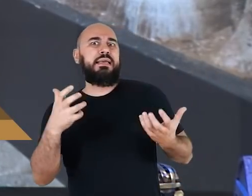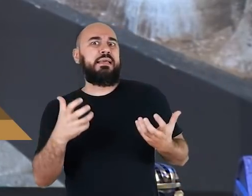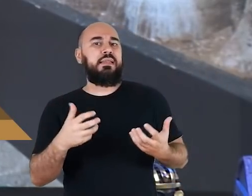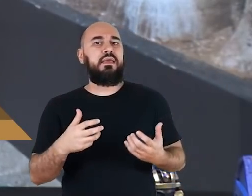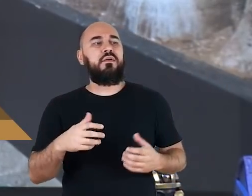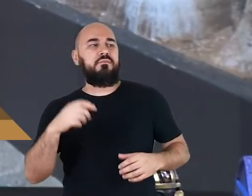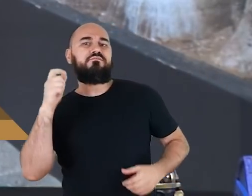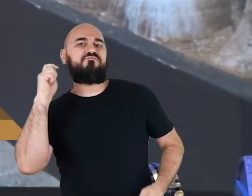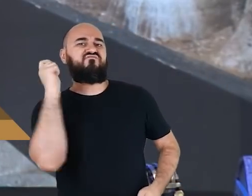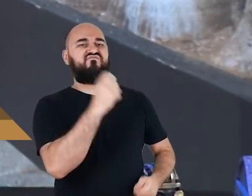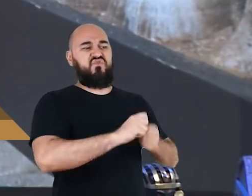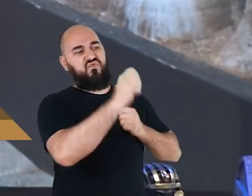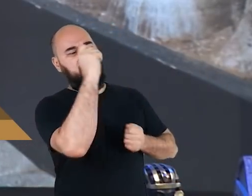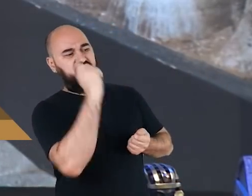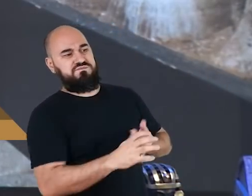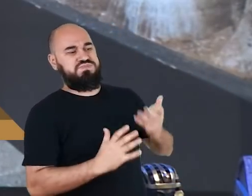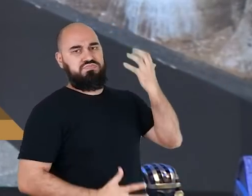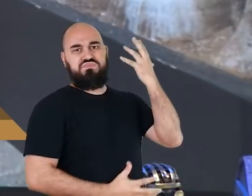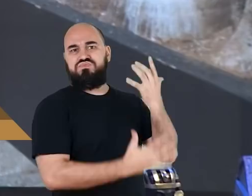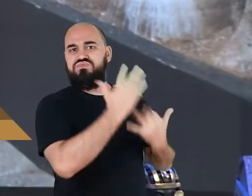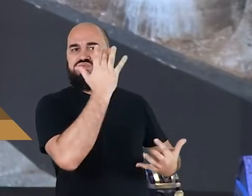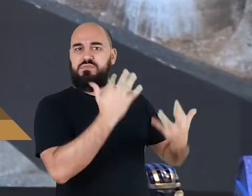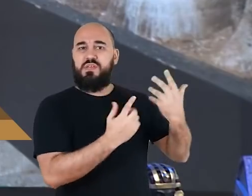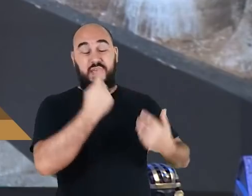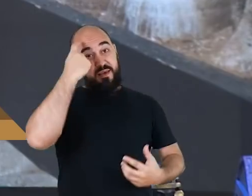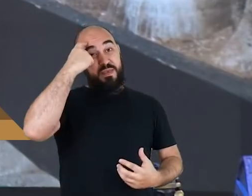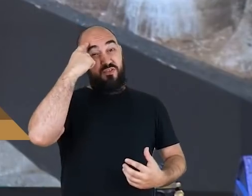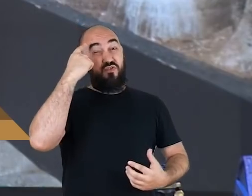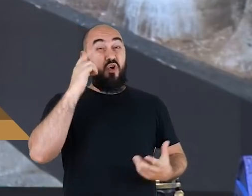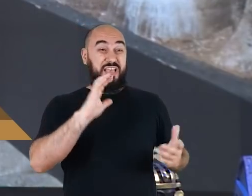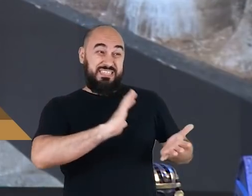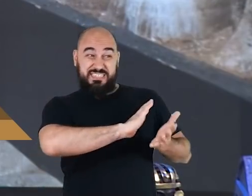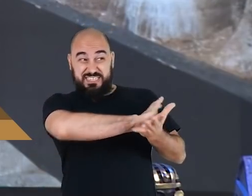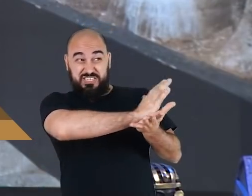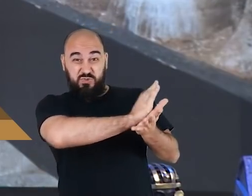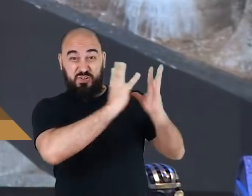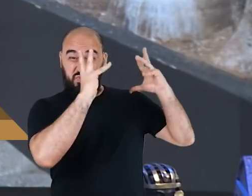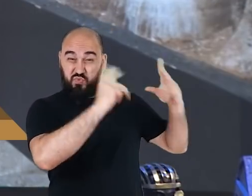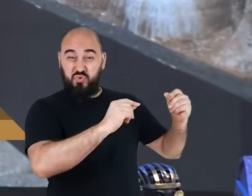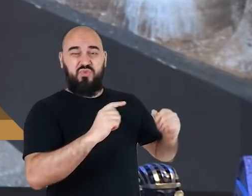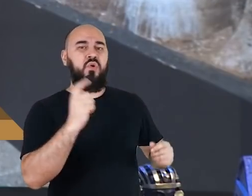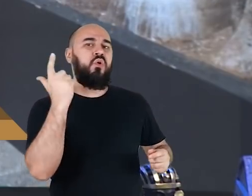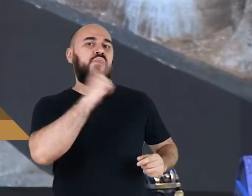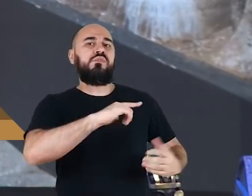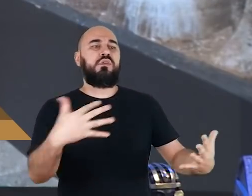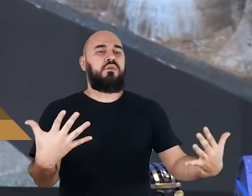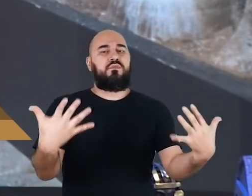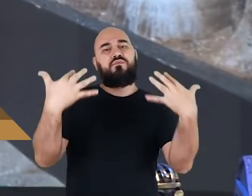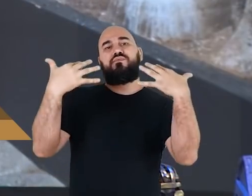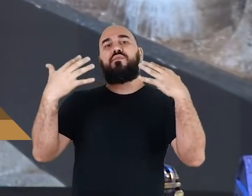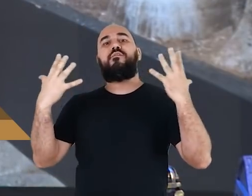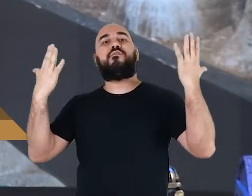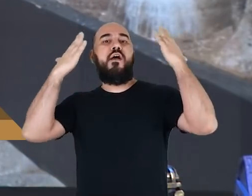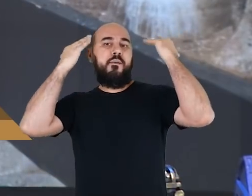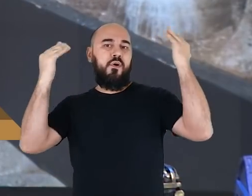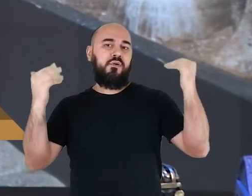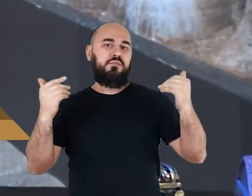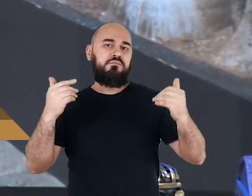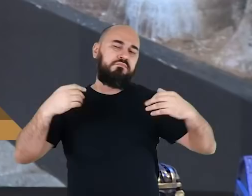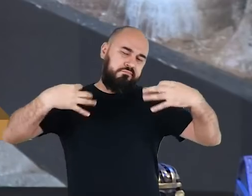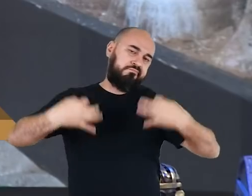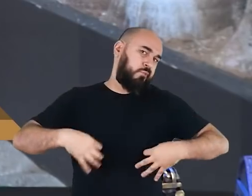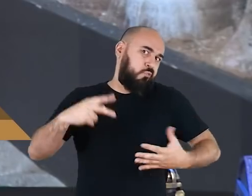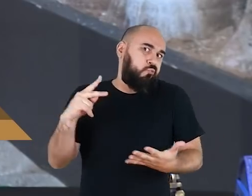naquele templo. Ele pensou que destruindo o maior templo do mundo se tornaria famoso, e de fato se tornou